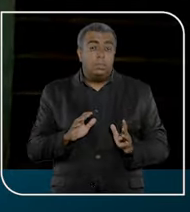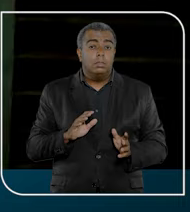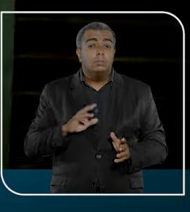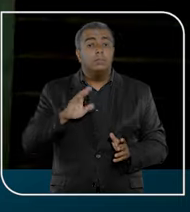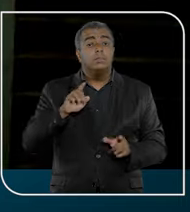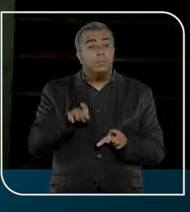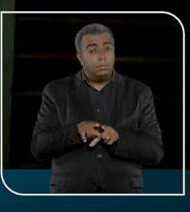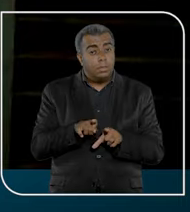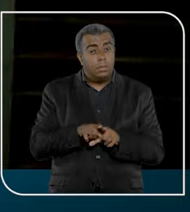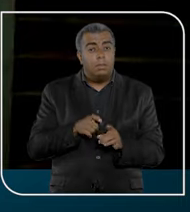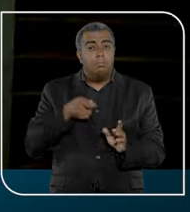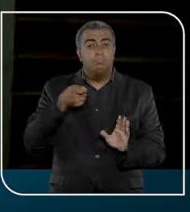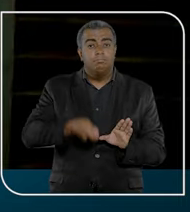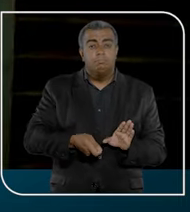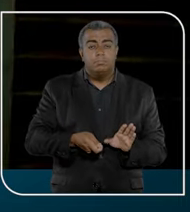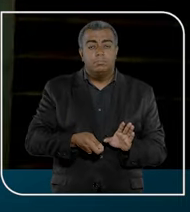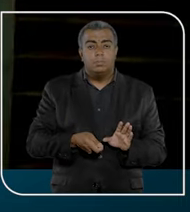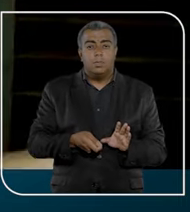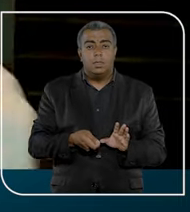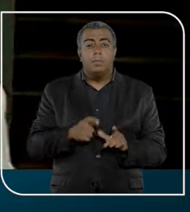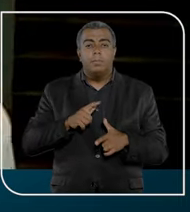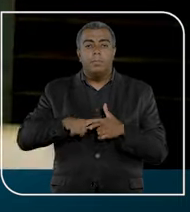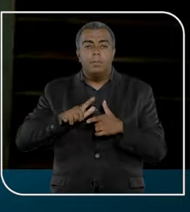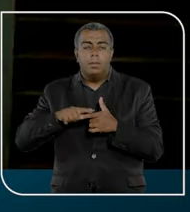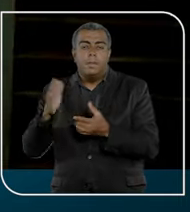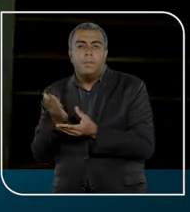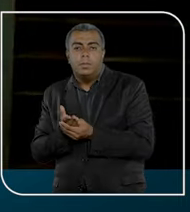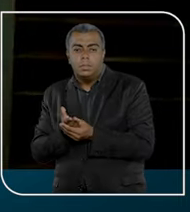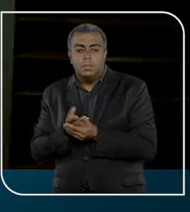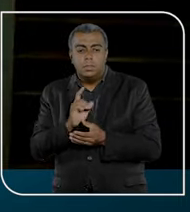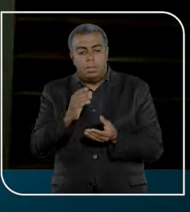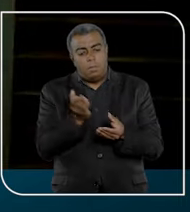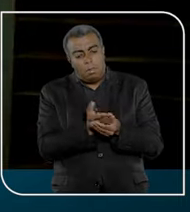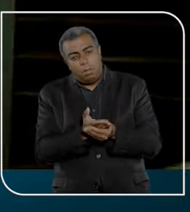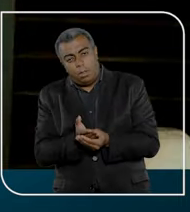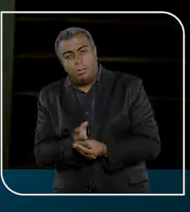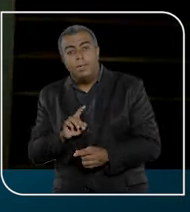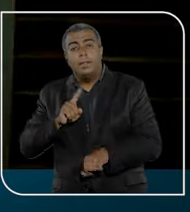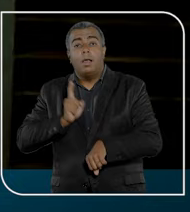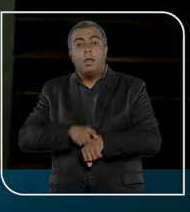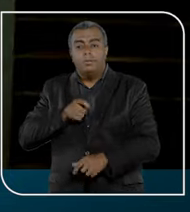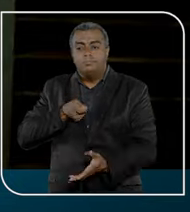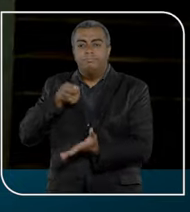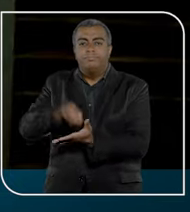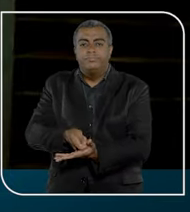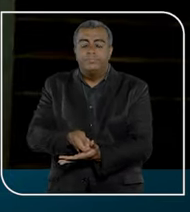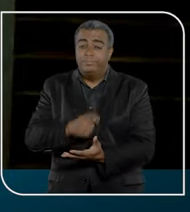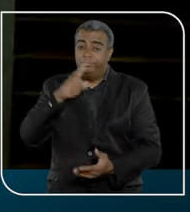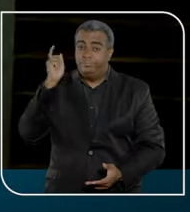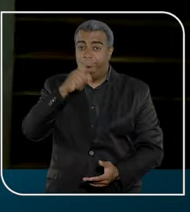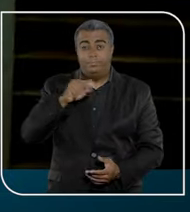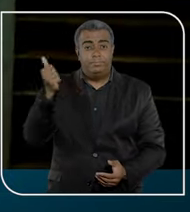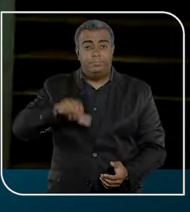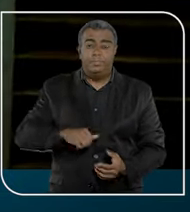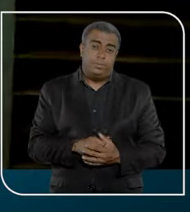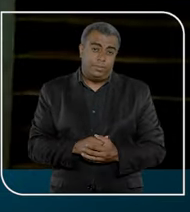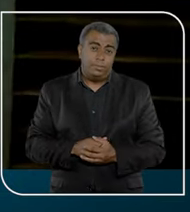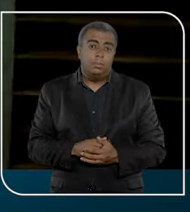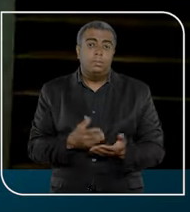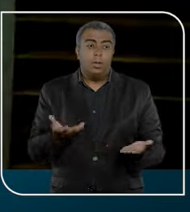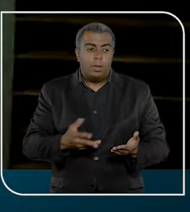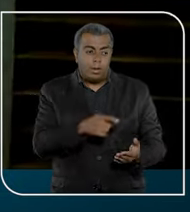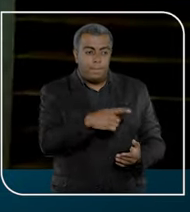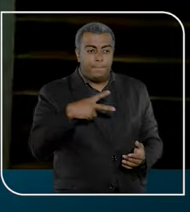inclusive na parte da execução, que é o tormento dos processos. É a fase de execução. Então, acho que utilizar